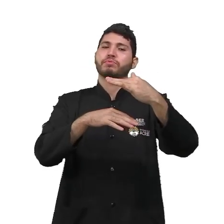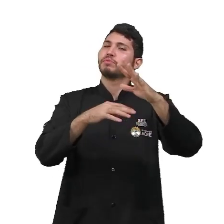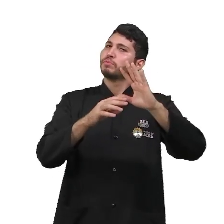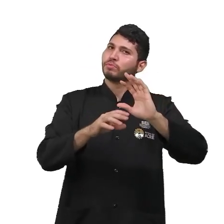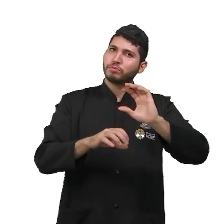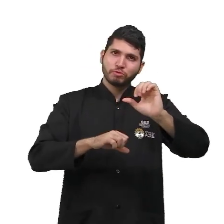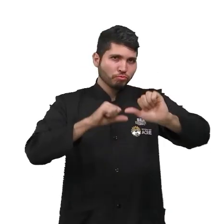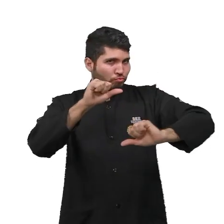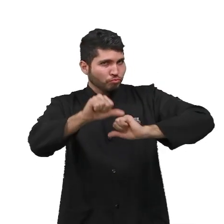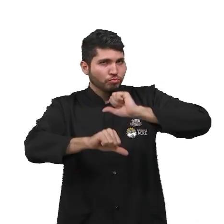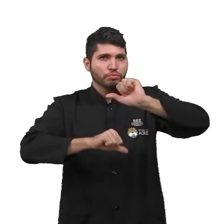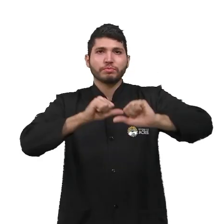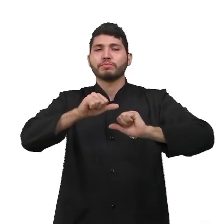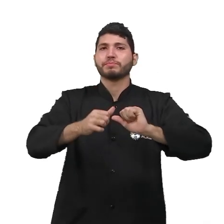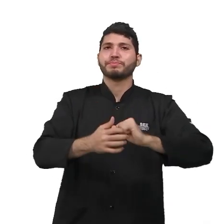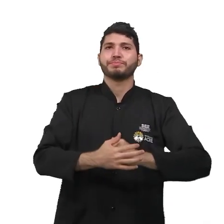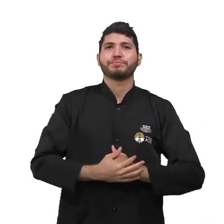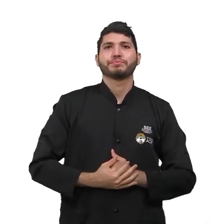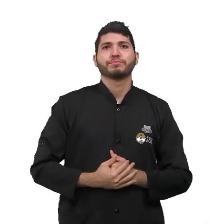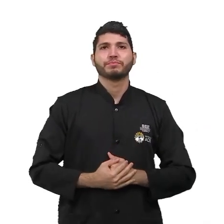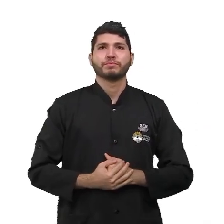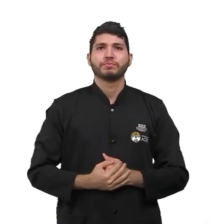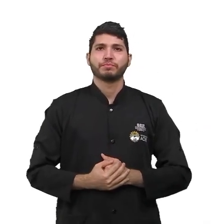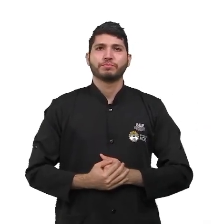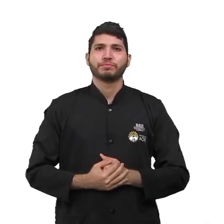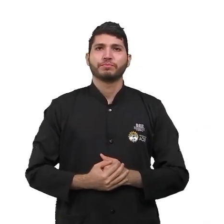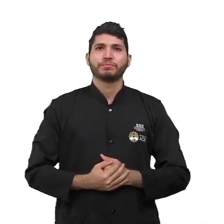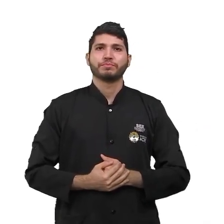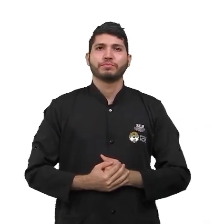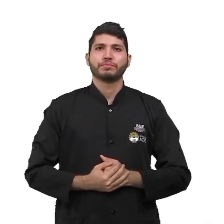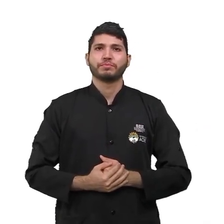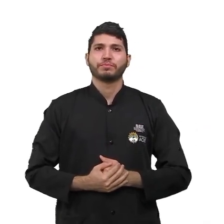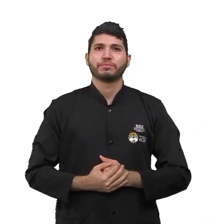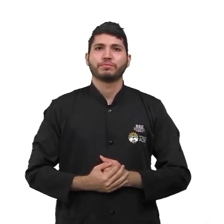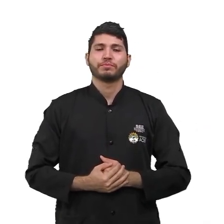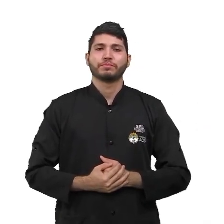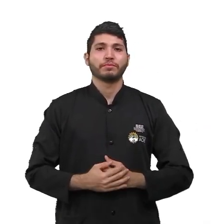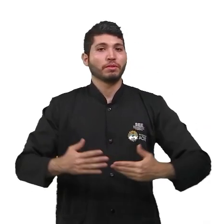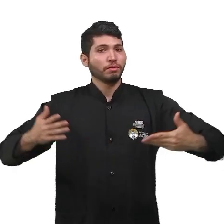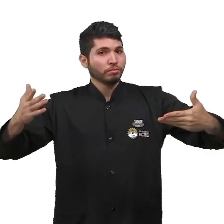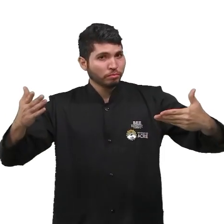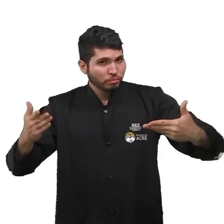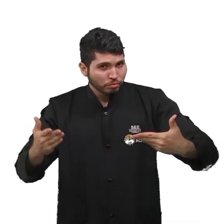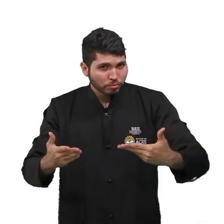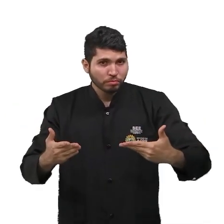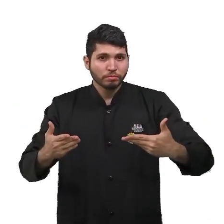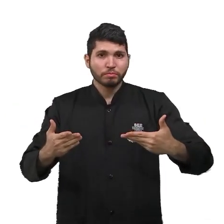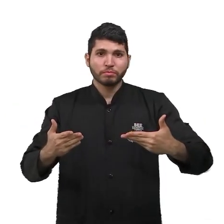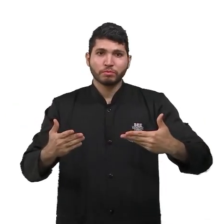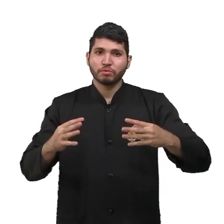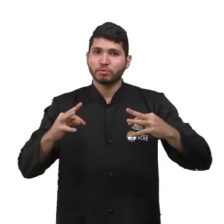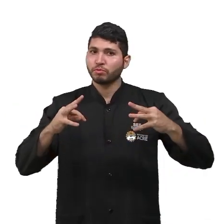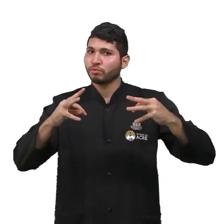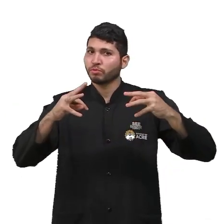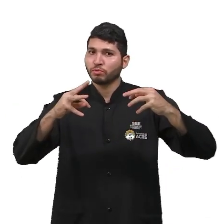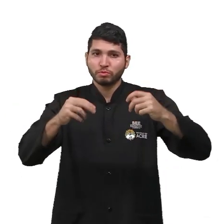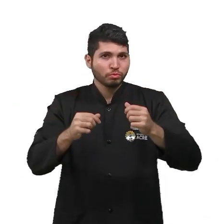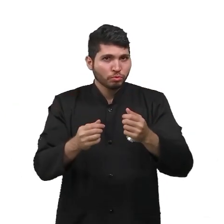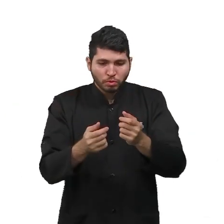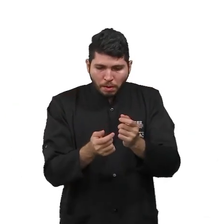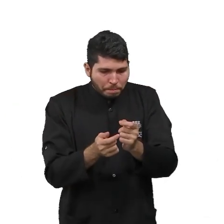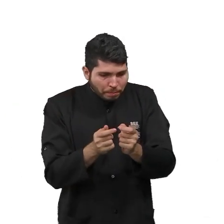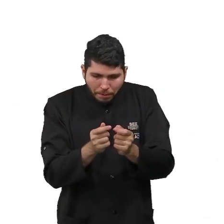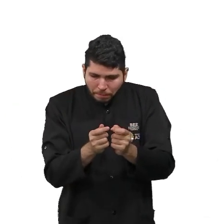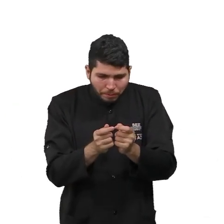tecnologia avançou e as coisas mudaram. Agora estão todos pegados